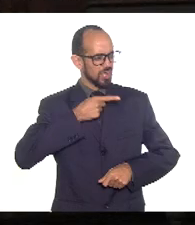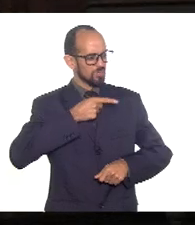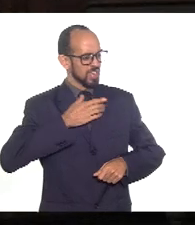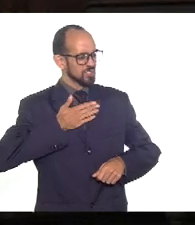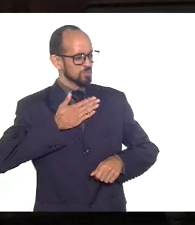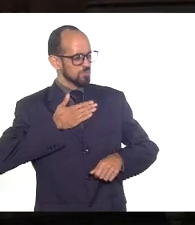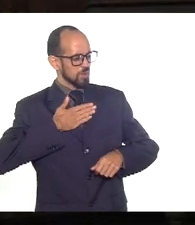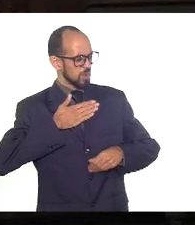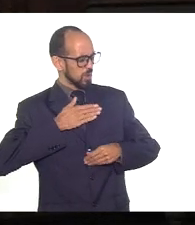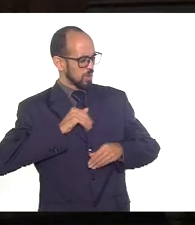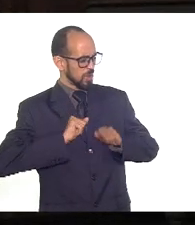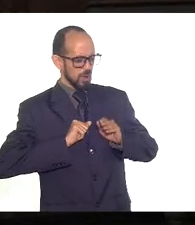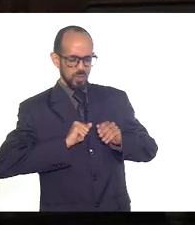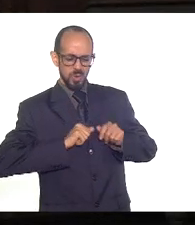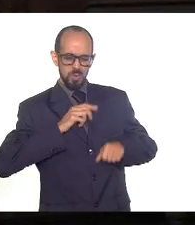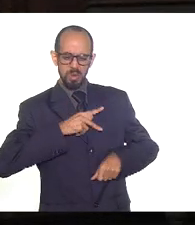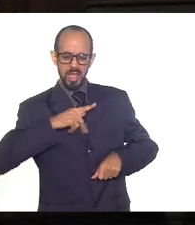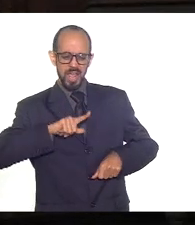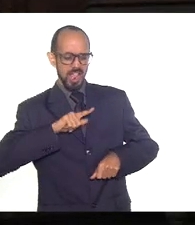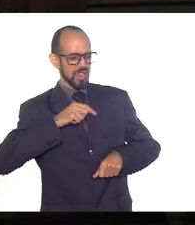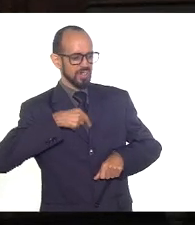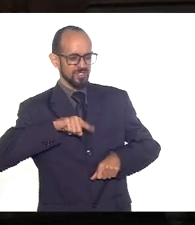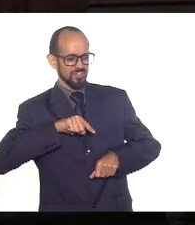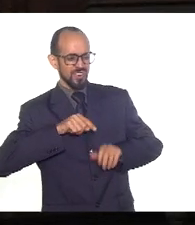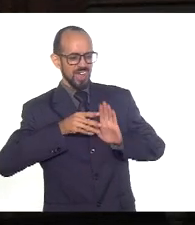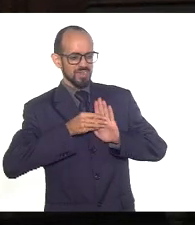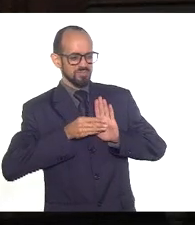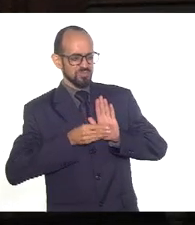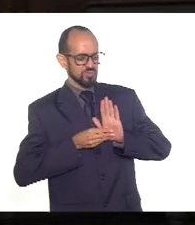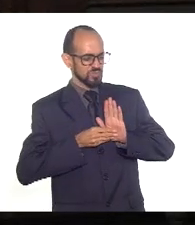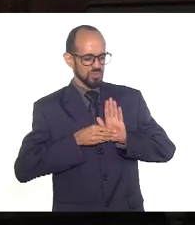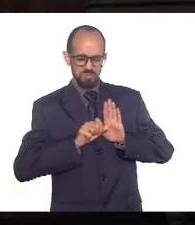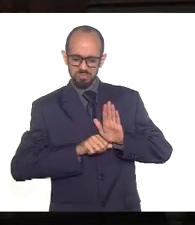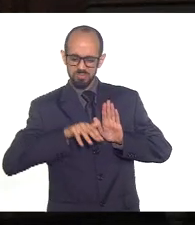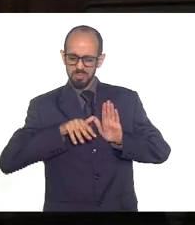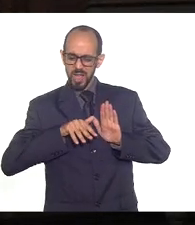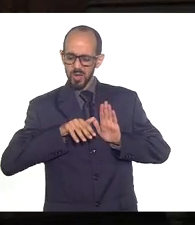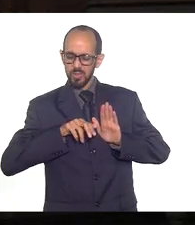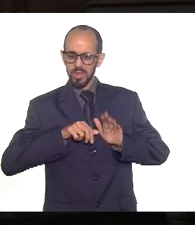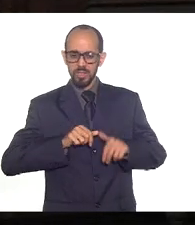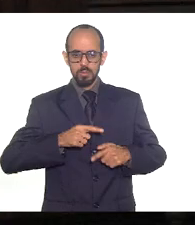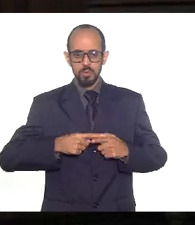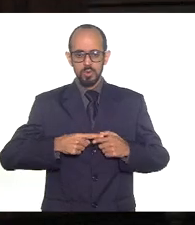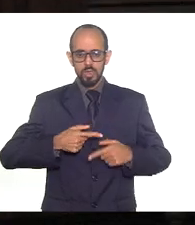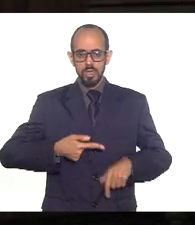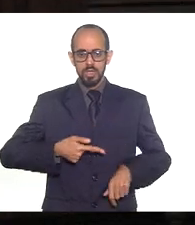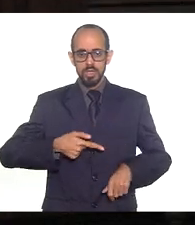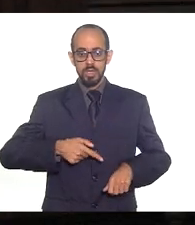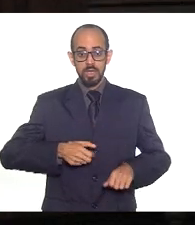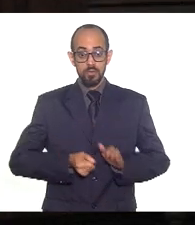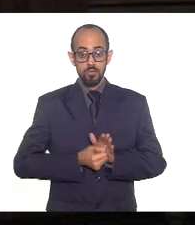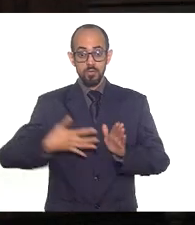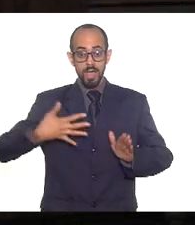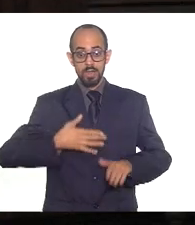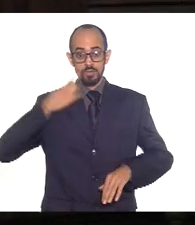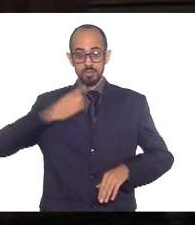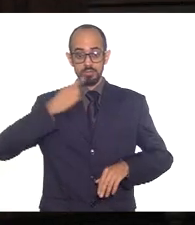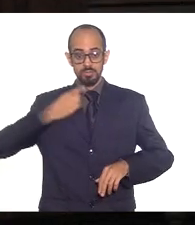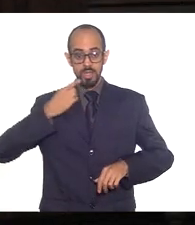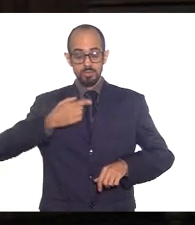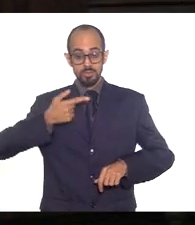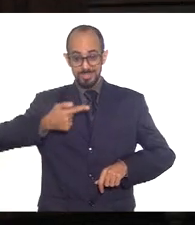pauta e Ajusta a reclamação porque sete parlamentarios muitas vezes não dou conta